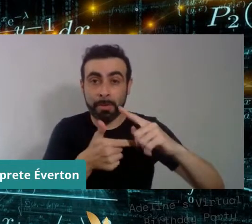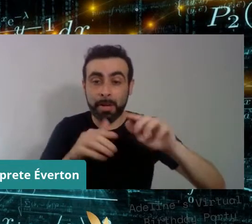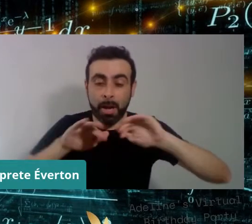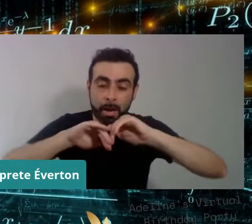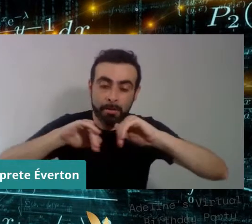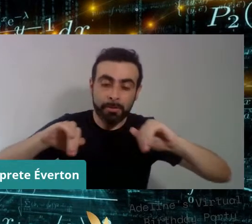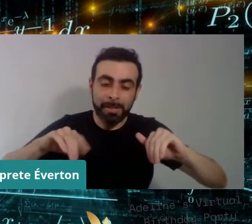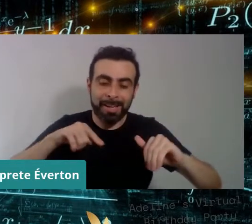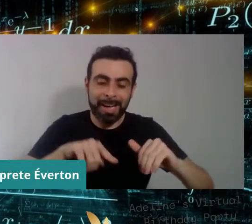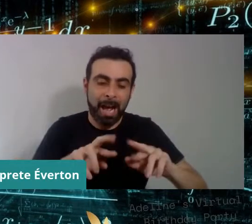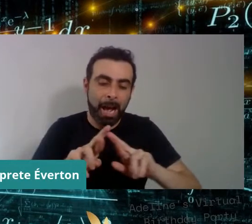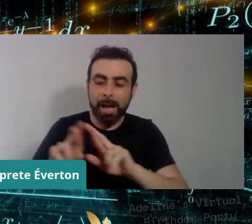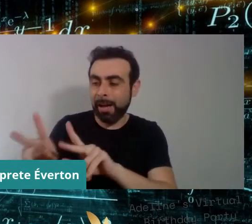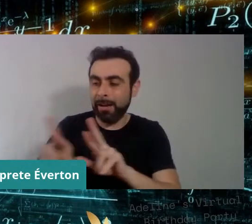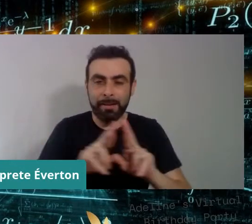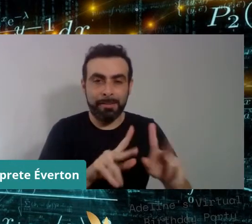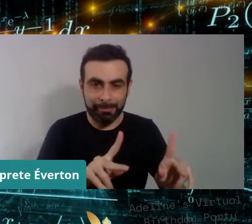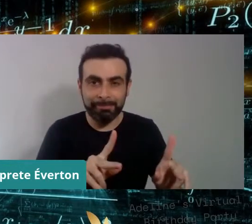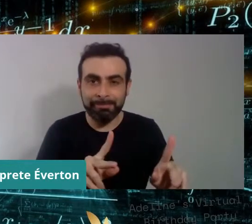Confesso que